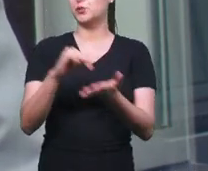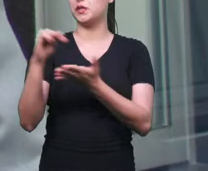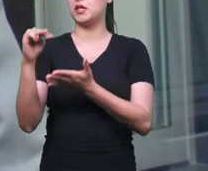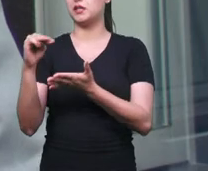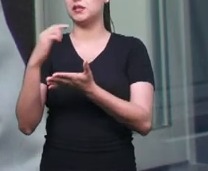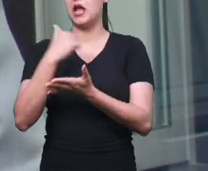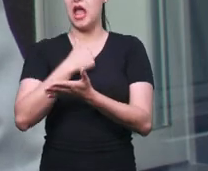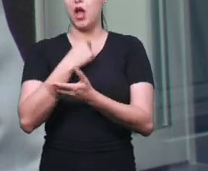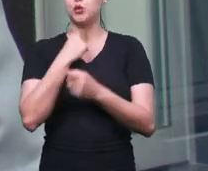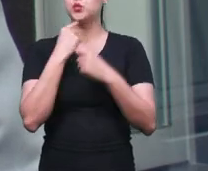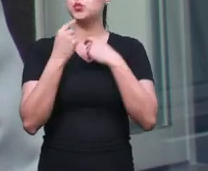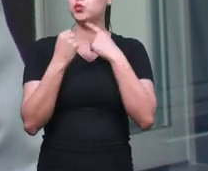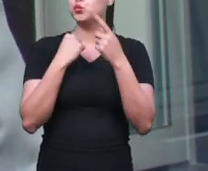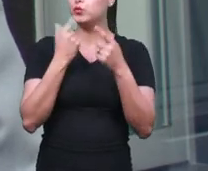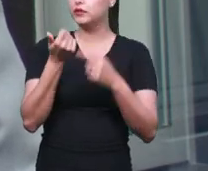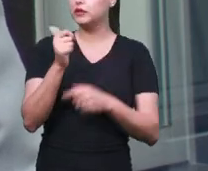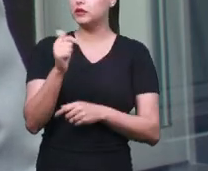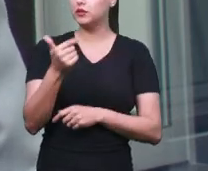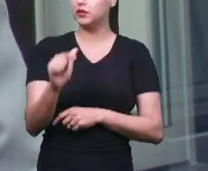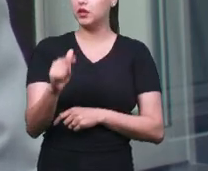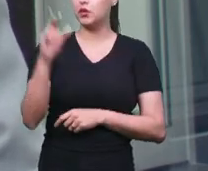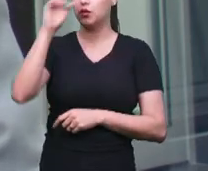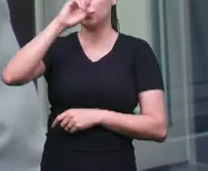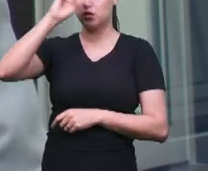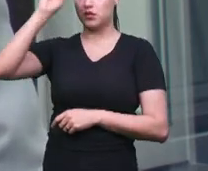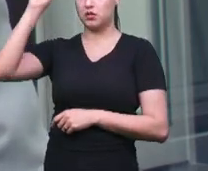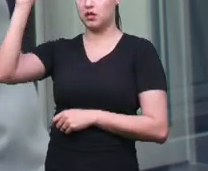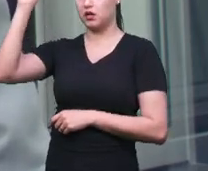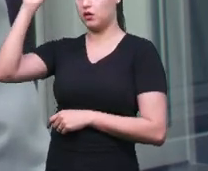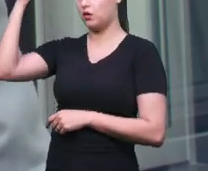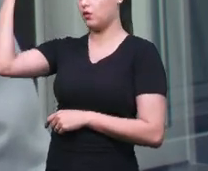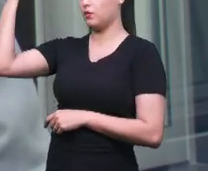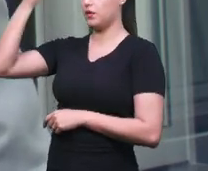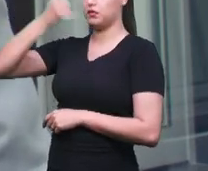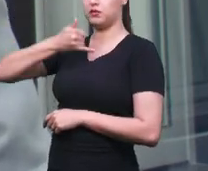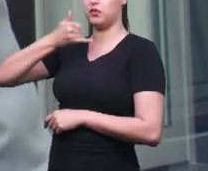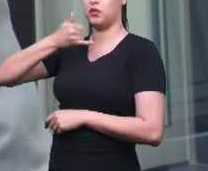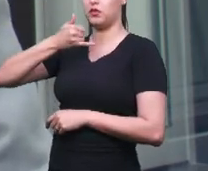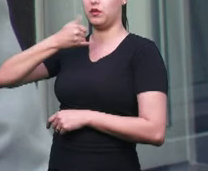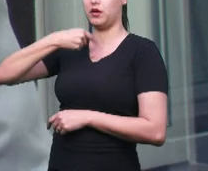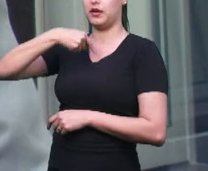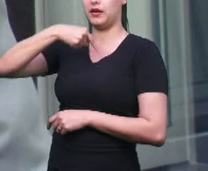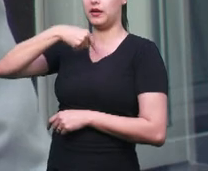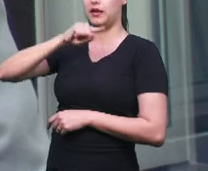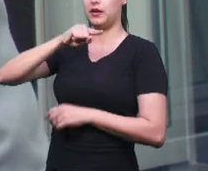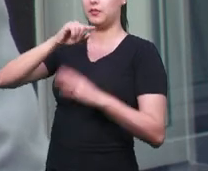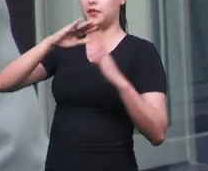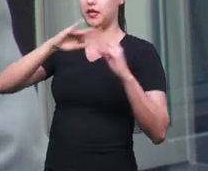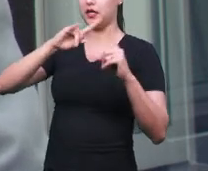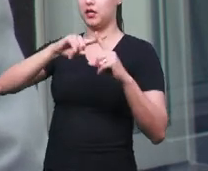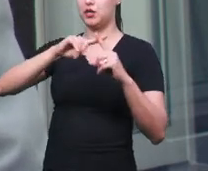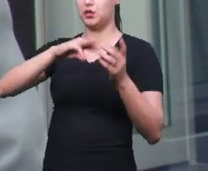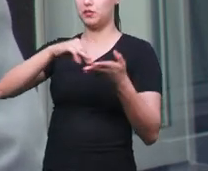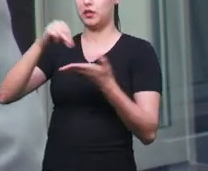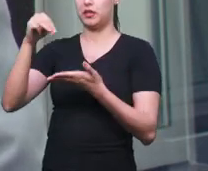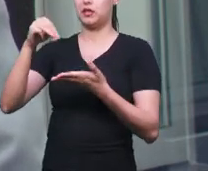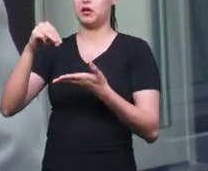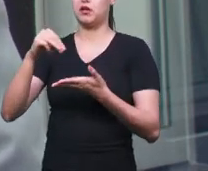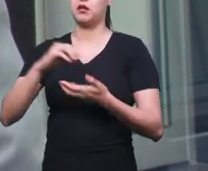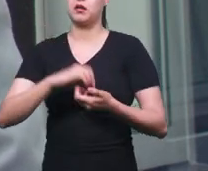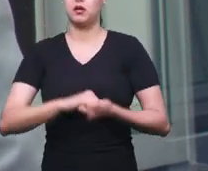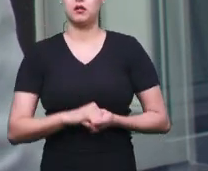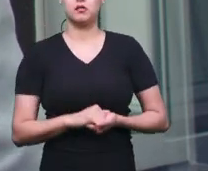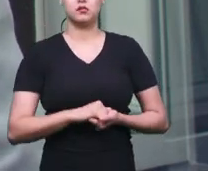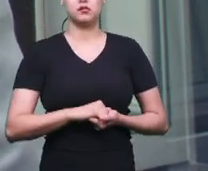porque o Senhor me falou a respeito disso, o Senhor me mandou vir para aqui. Me disse a igreja, a